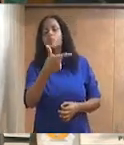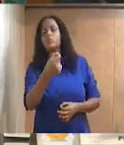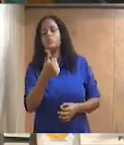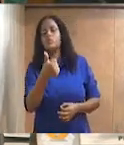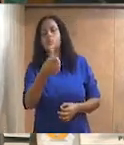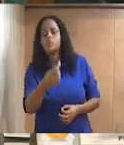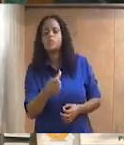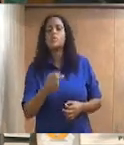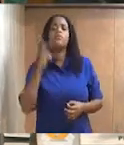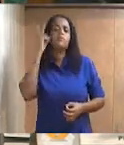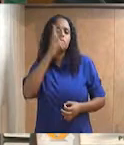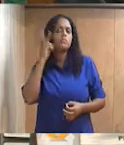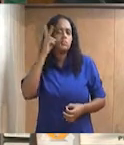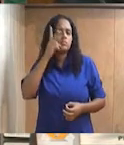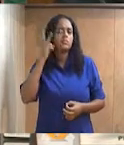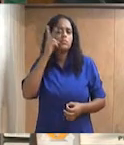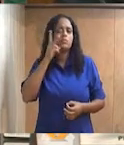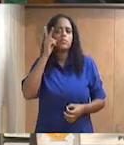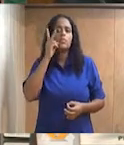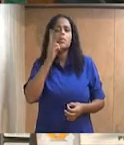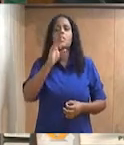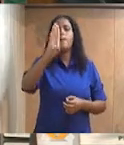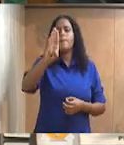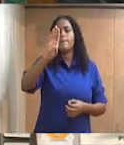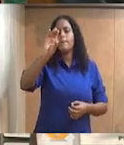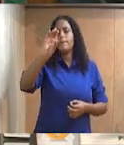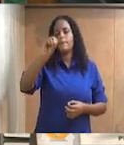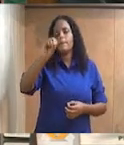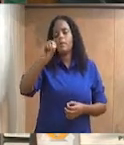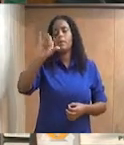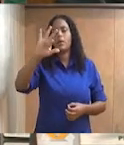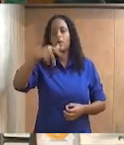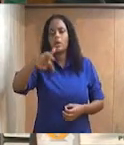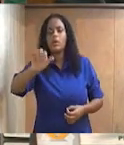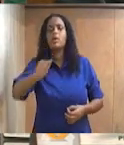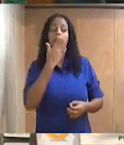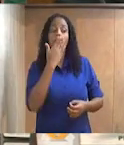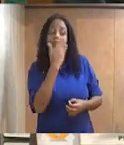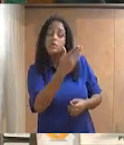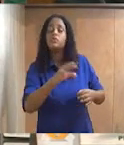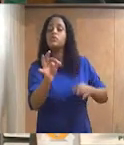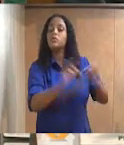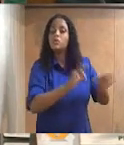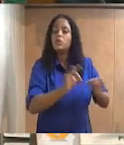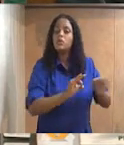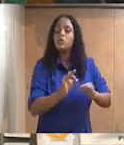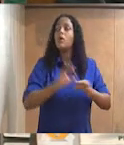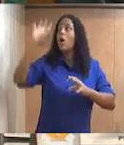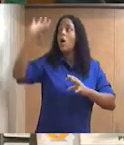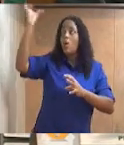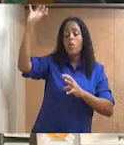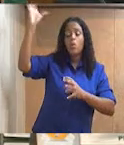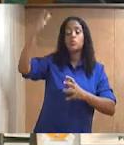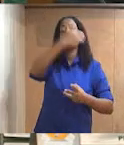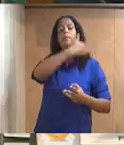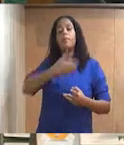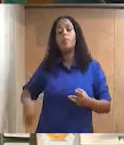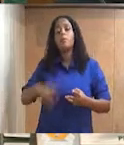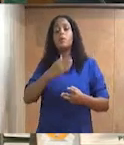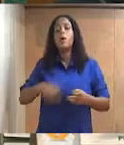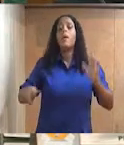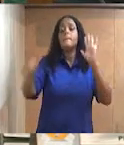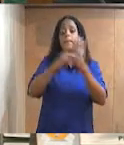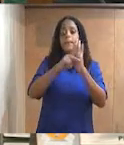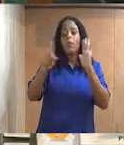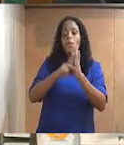6.250/2016, do excelentíssimo senhor vereador Boquinha, solicitando ao excelentíssimo senhor prefeito que o serviço de revisão e iluminação pública com troca